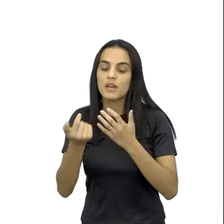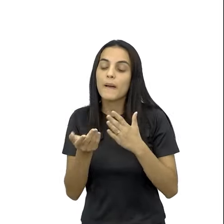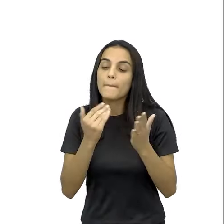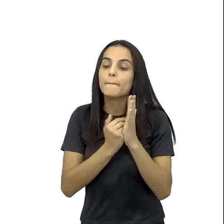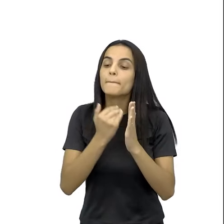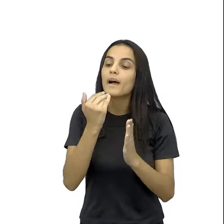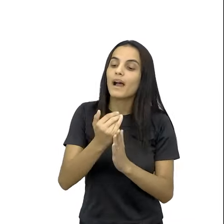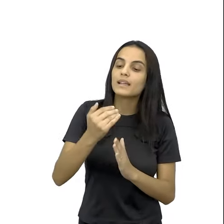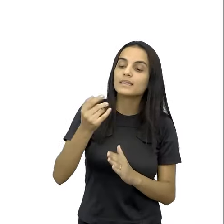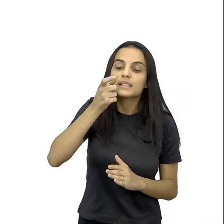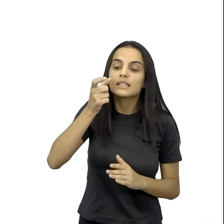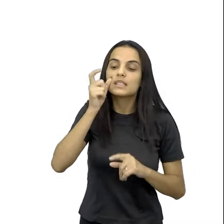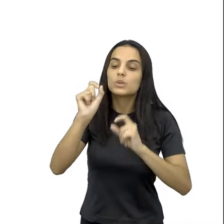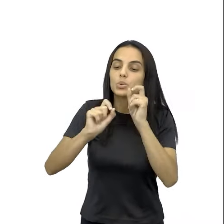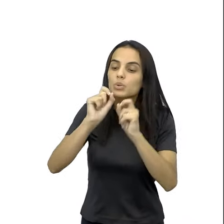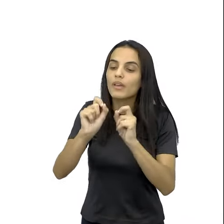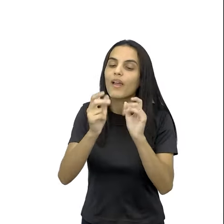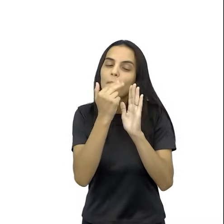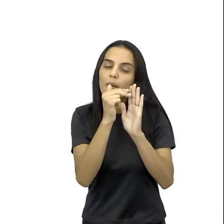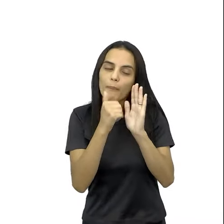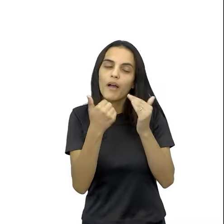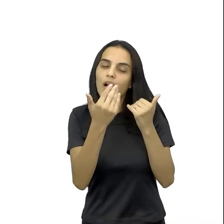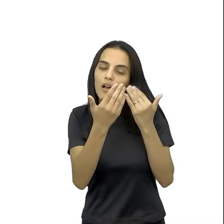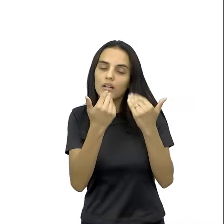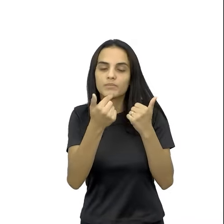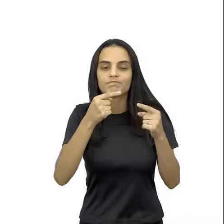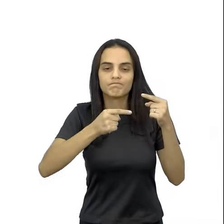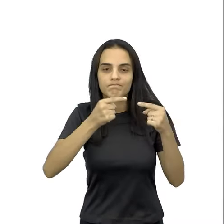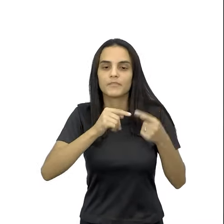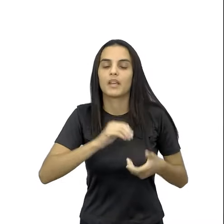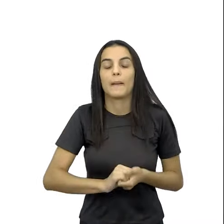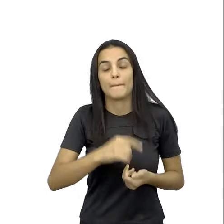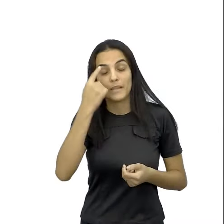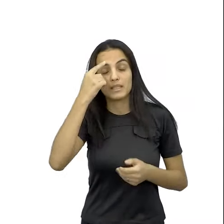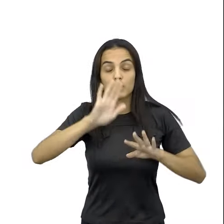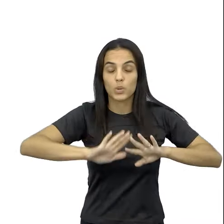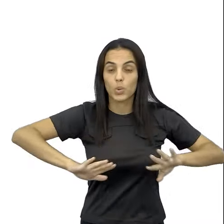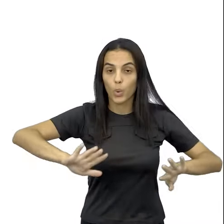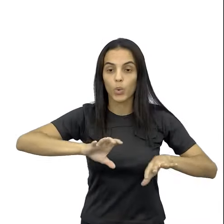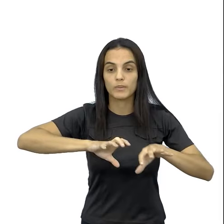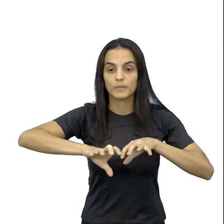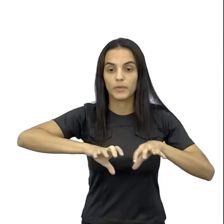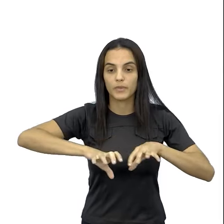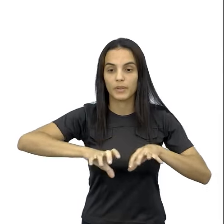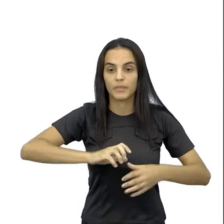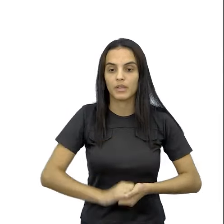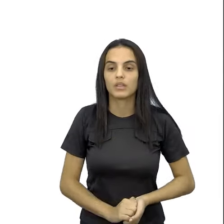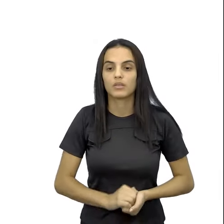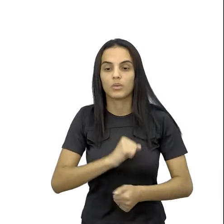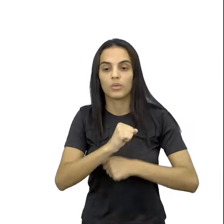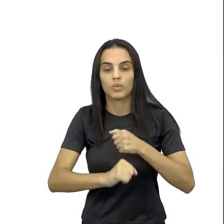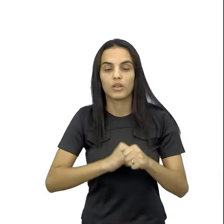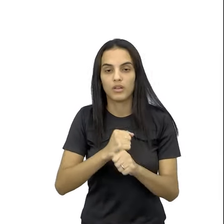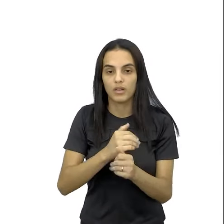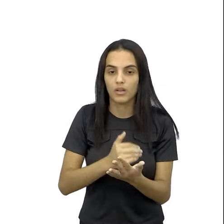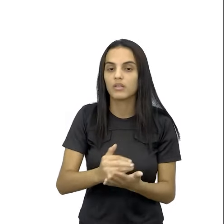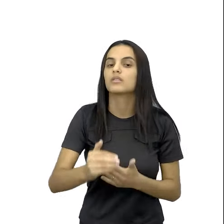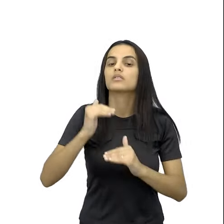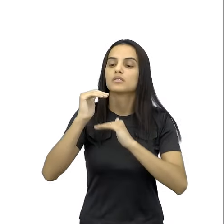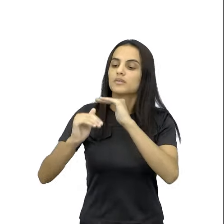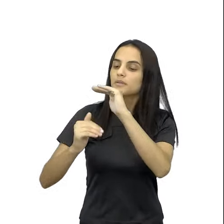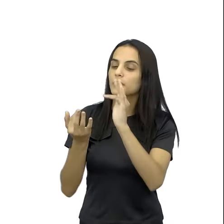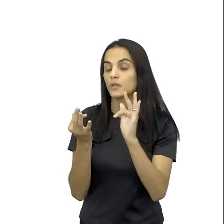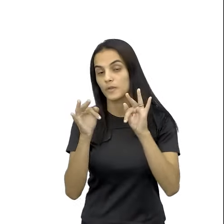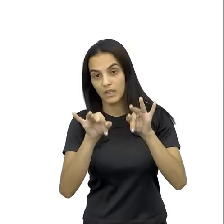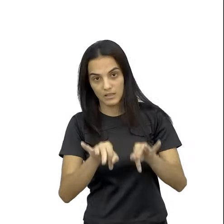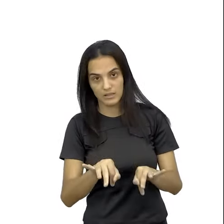acharam interessante. E aí, pensando em todo esse movimento, né, do iniciando, do desenvolvimento e do